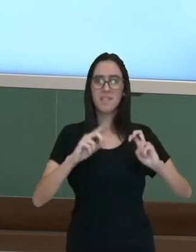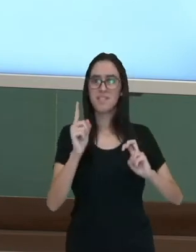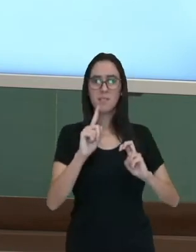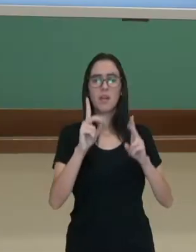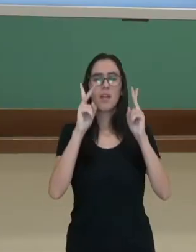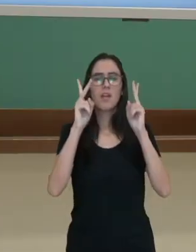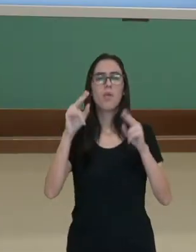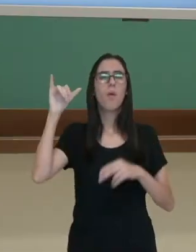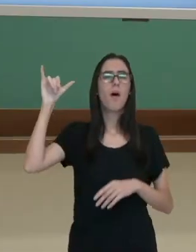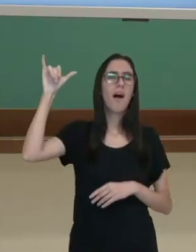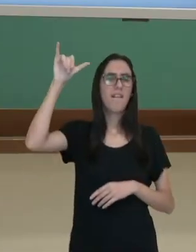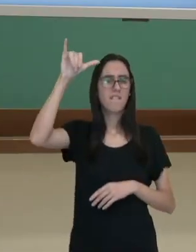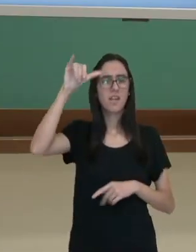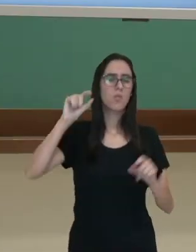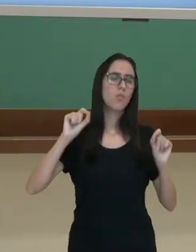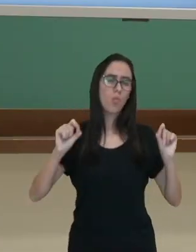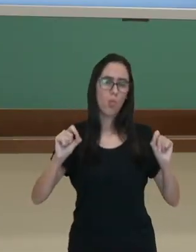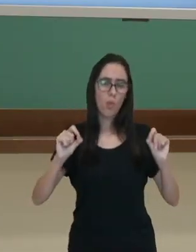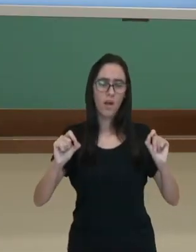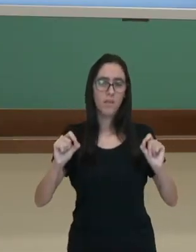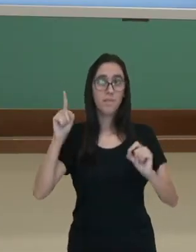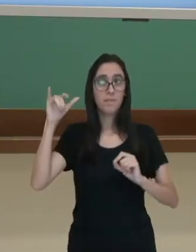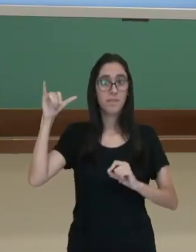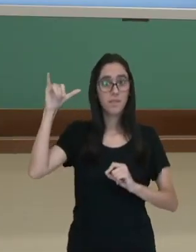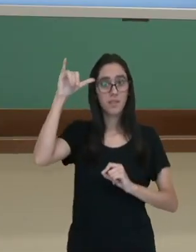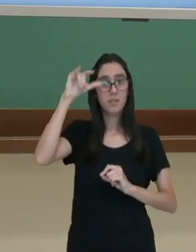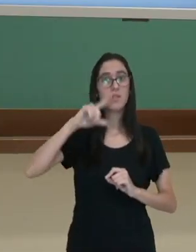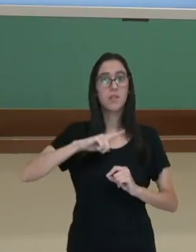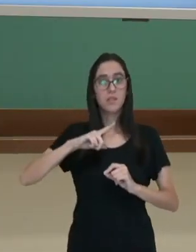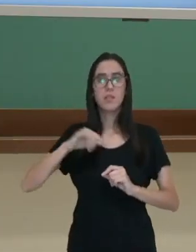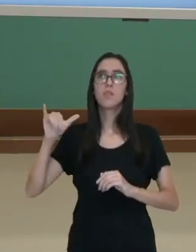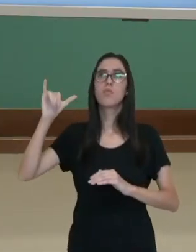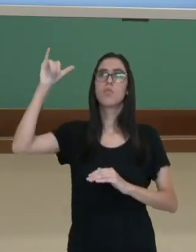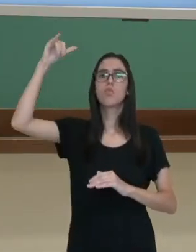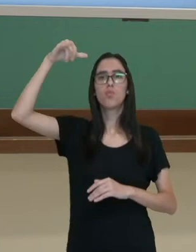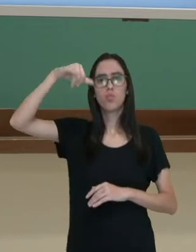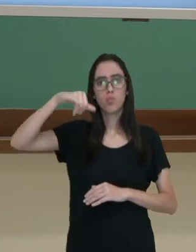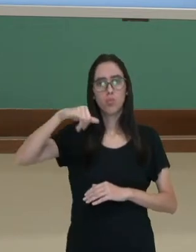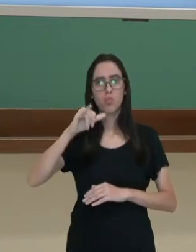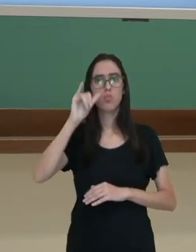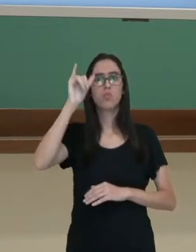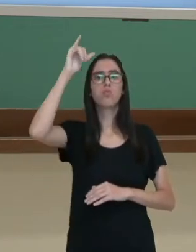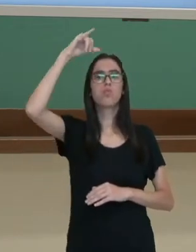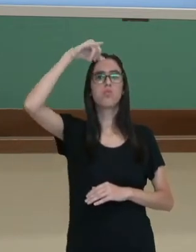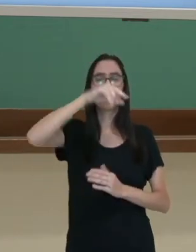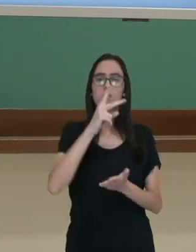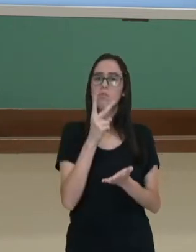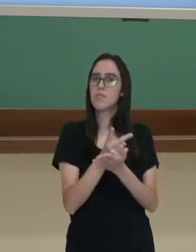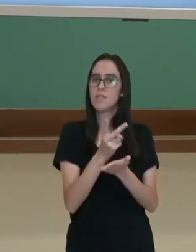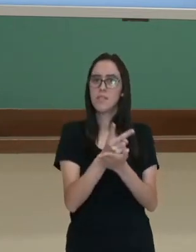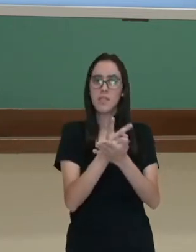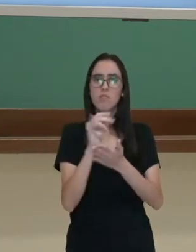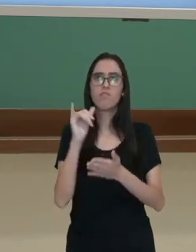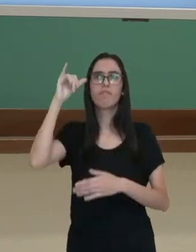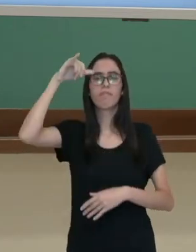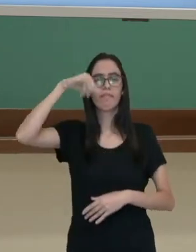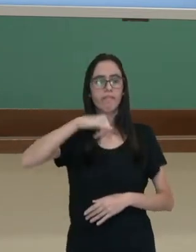aviões. Os aviões fazem movimentos de subida e descida, simulando durante essa